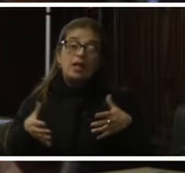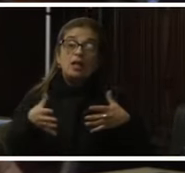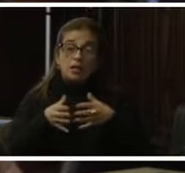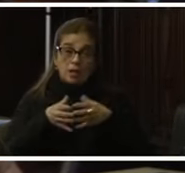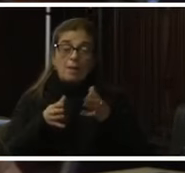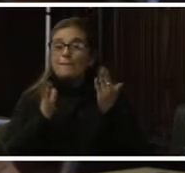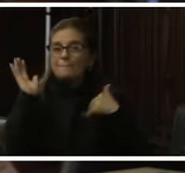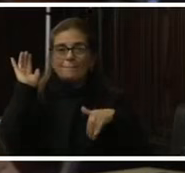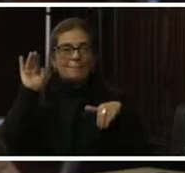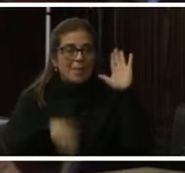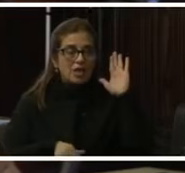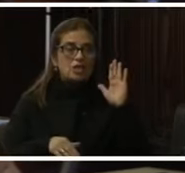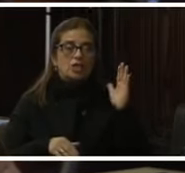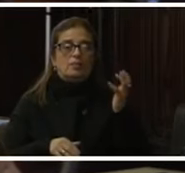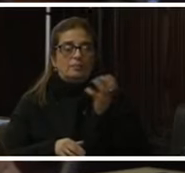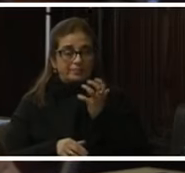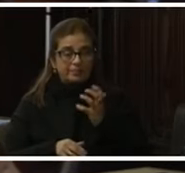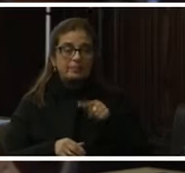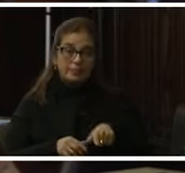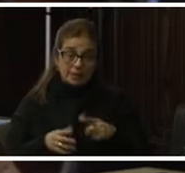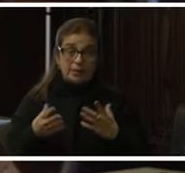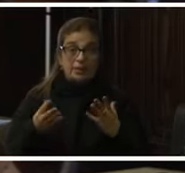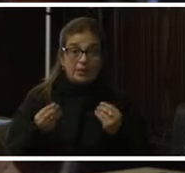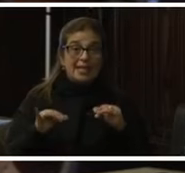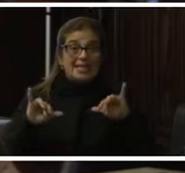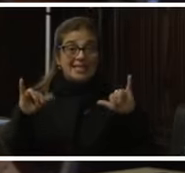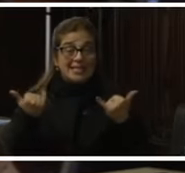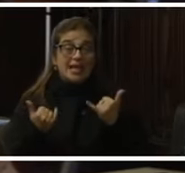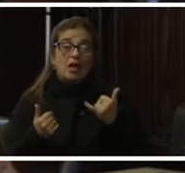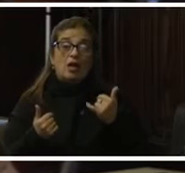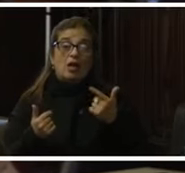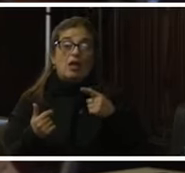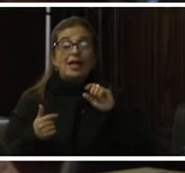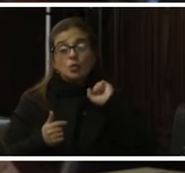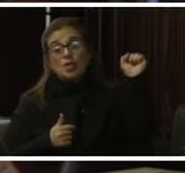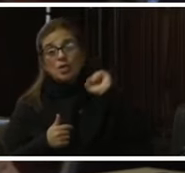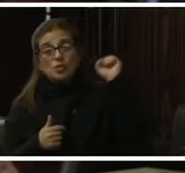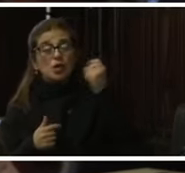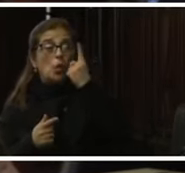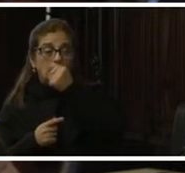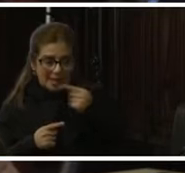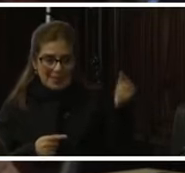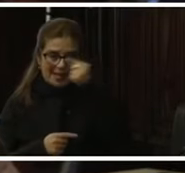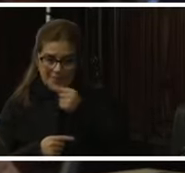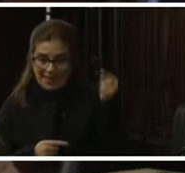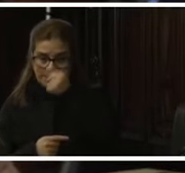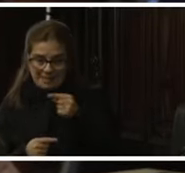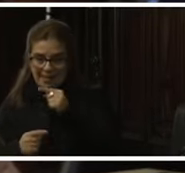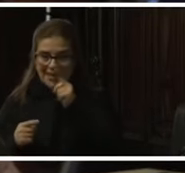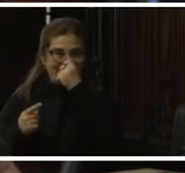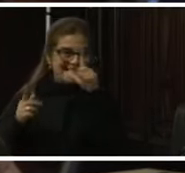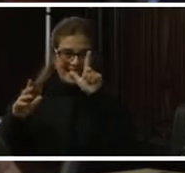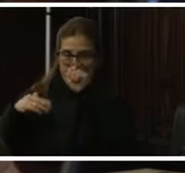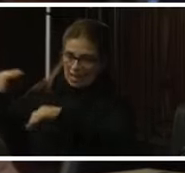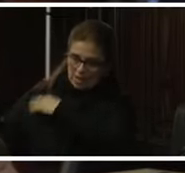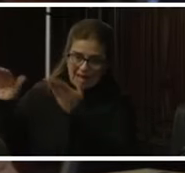maior que a taxa de honduras ocorrer um suicídio por semana nos últimos 17 anos e os territórios reivindicados por